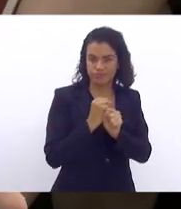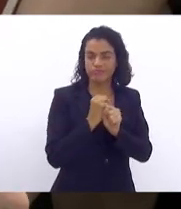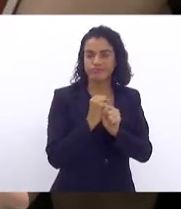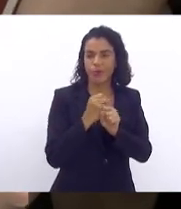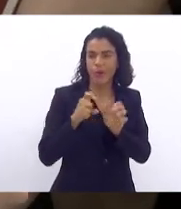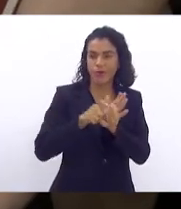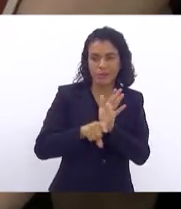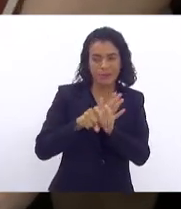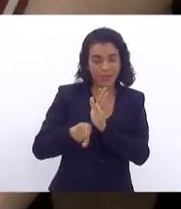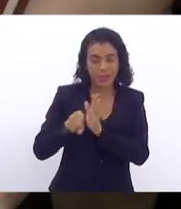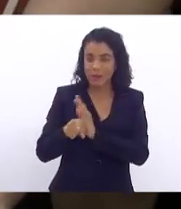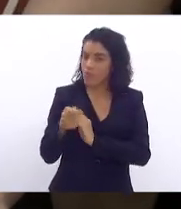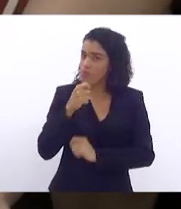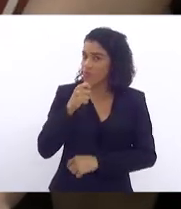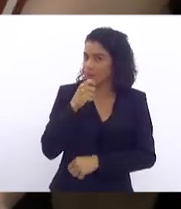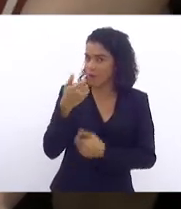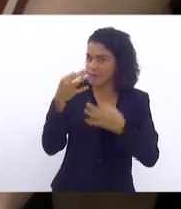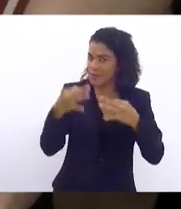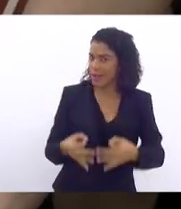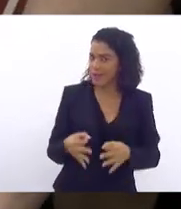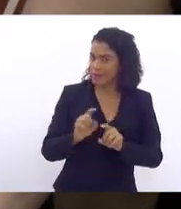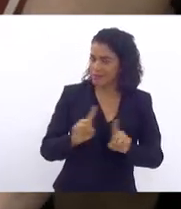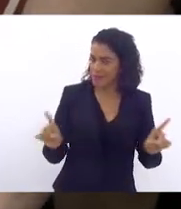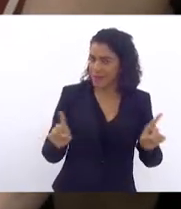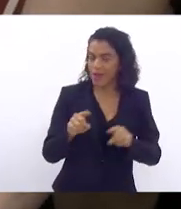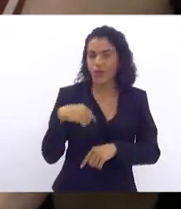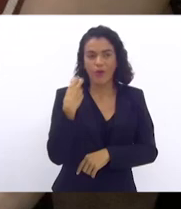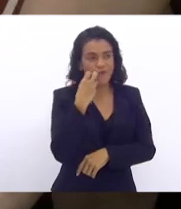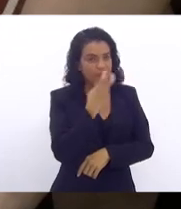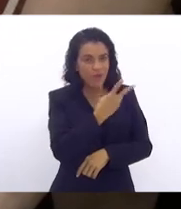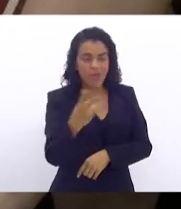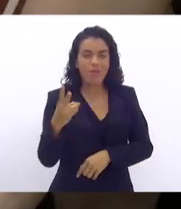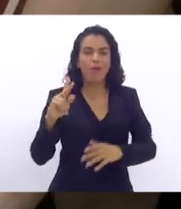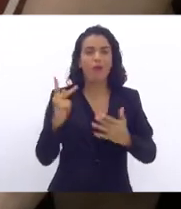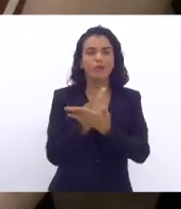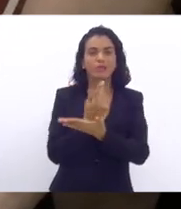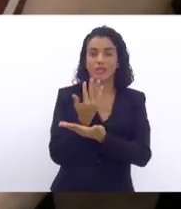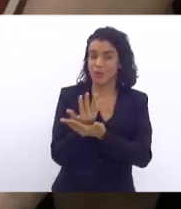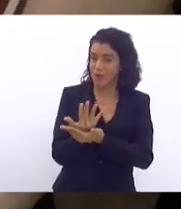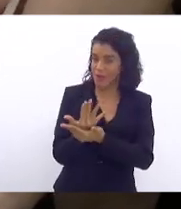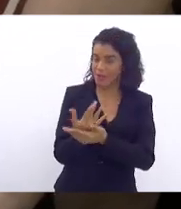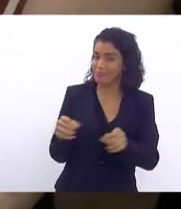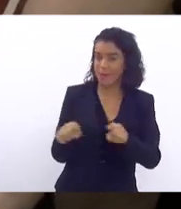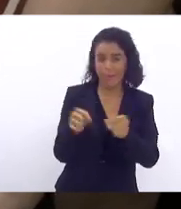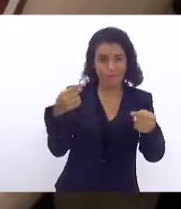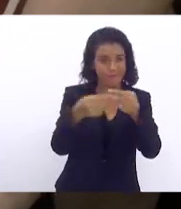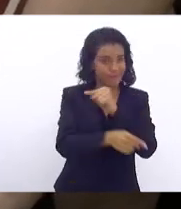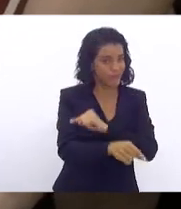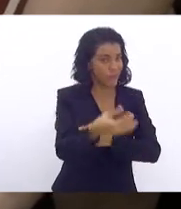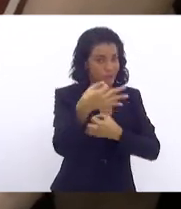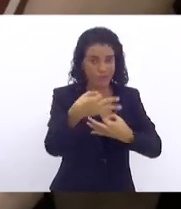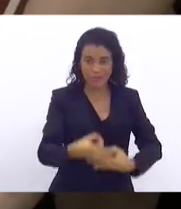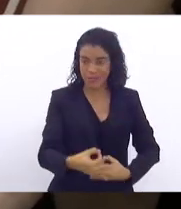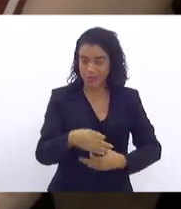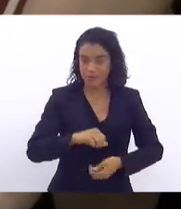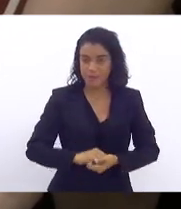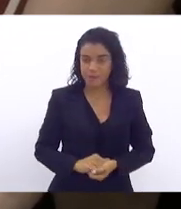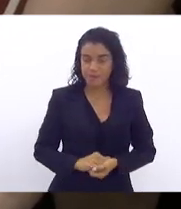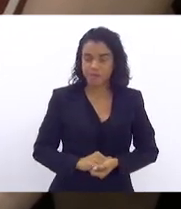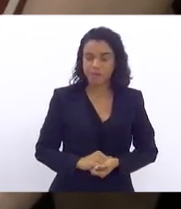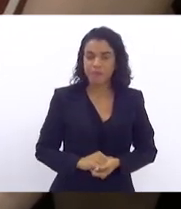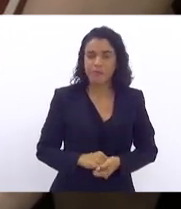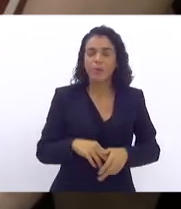certo. Vimos isso acontecer na UERJ e não deu certo. Além do